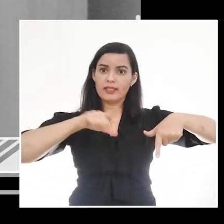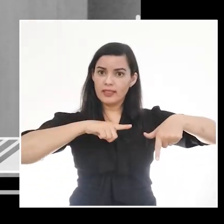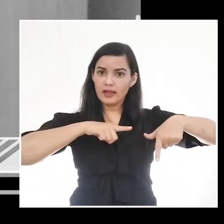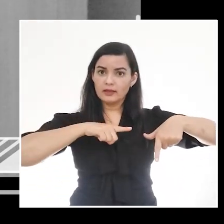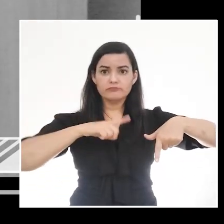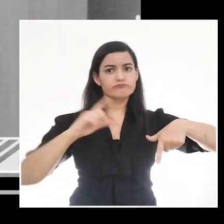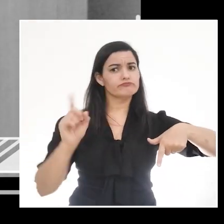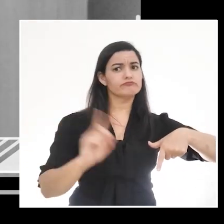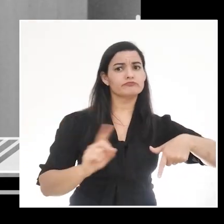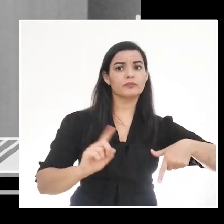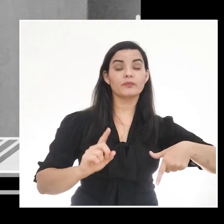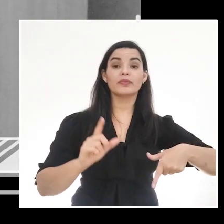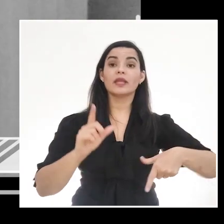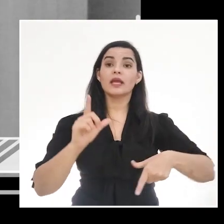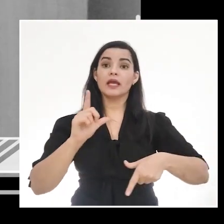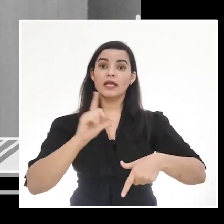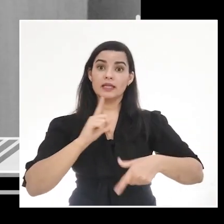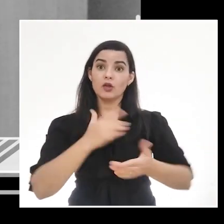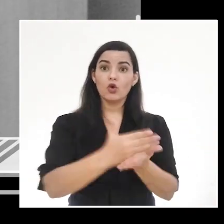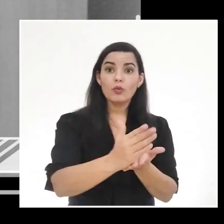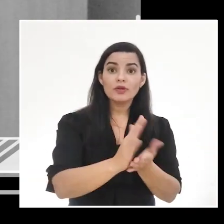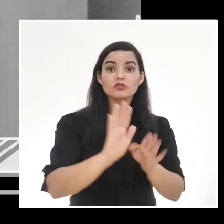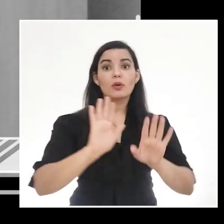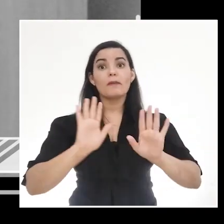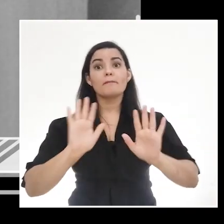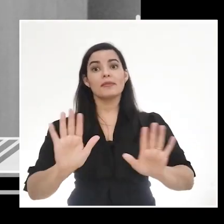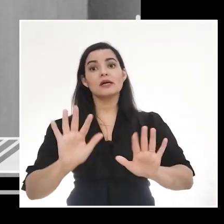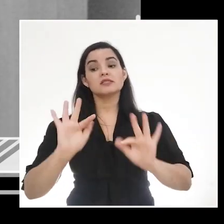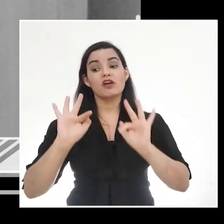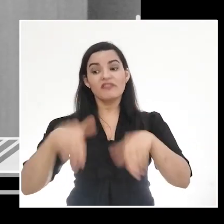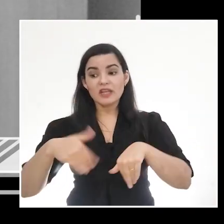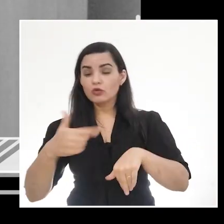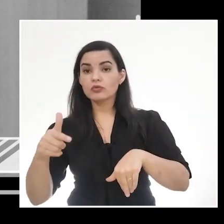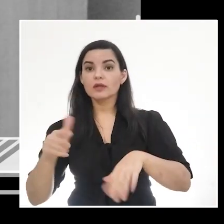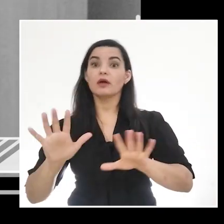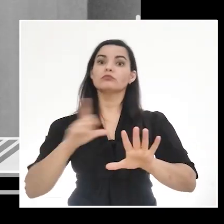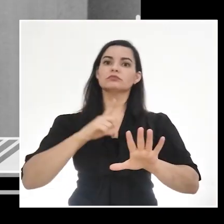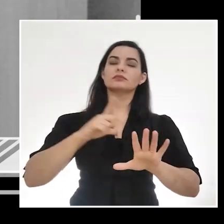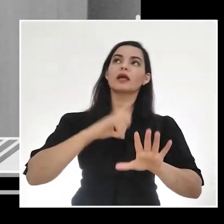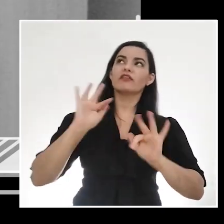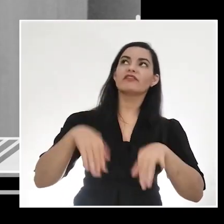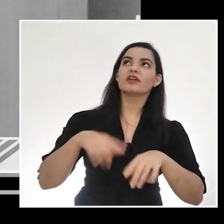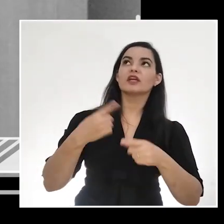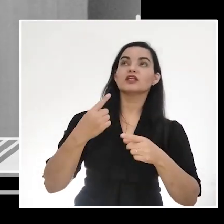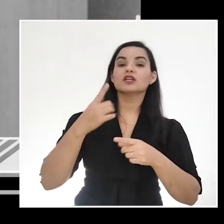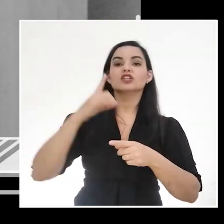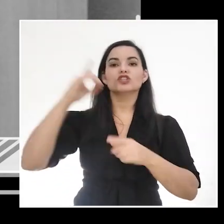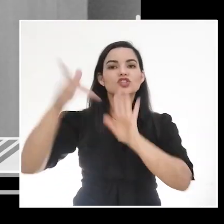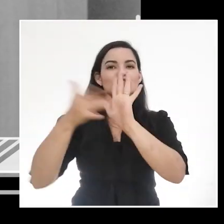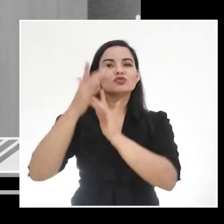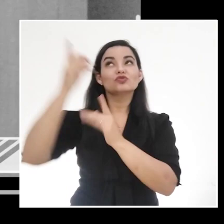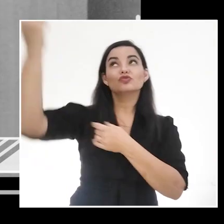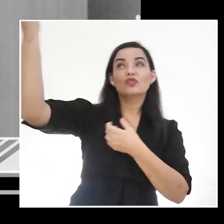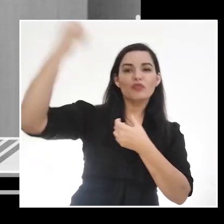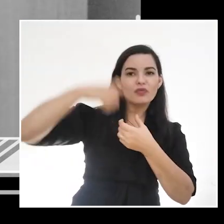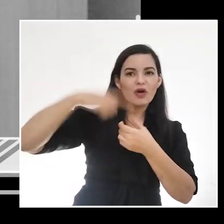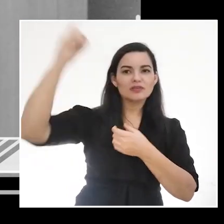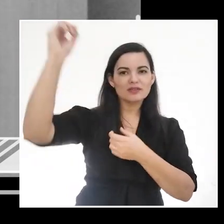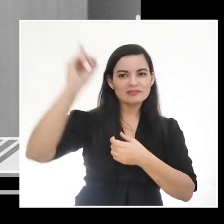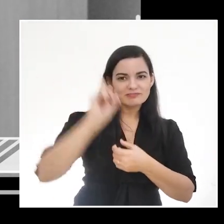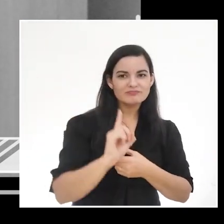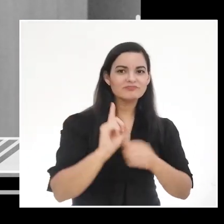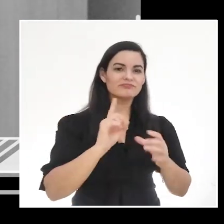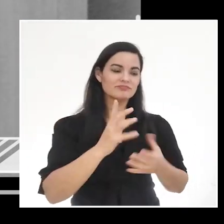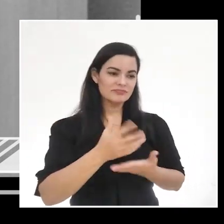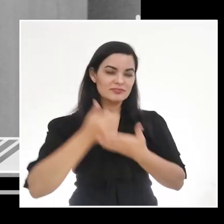tem um diploma, agora é seu discípulo. Não tem. Tem início, mas não tem fim. Aliás, tem fim sim, quando o Senhor vier buscar ou quando a